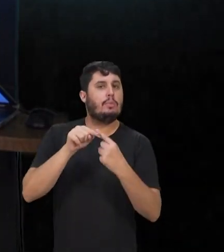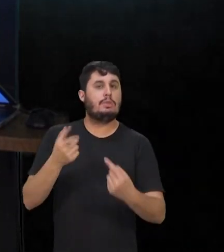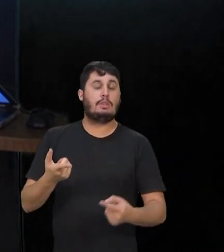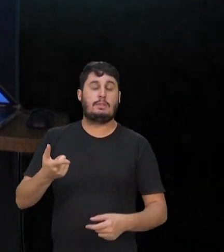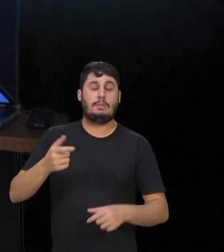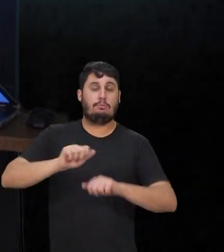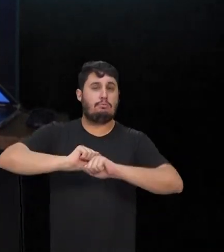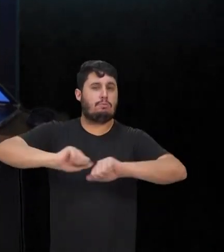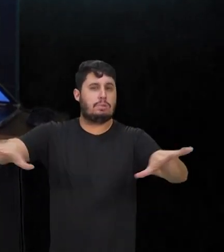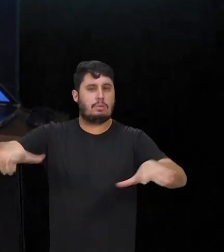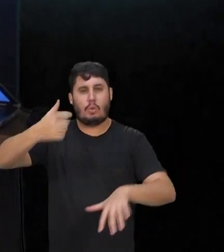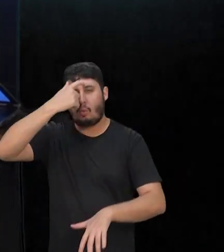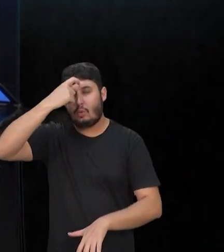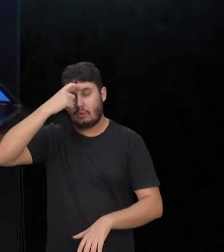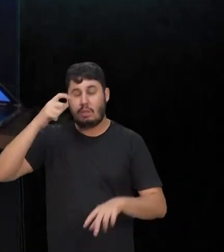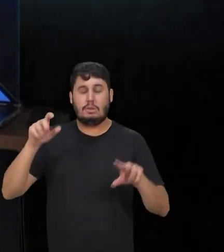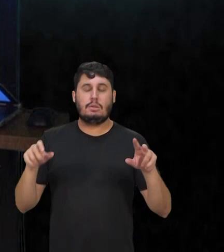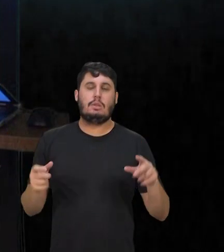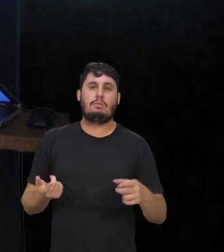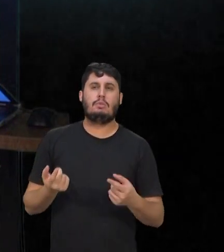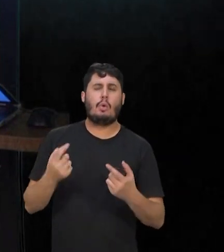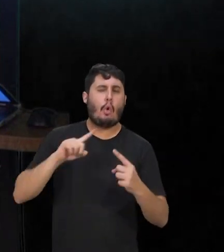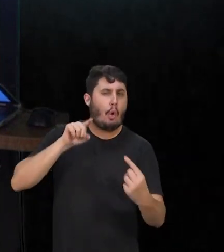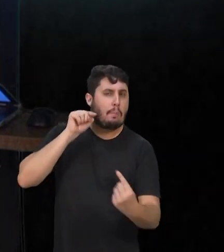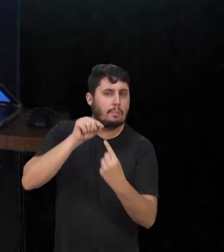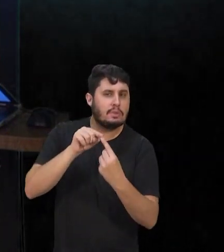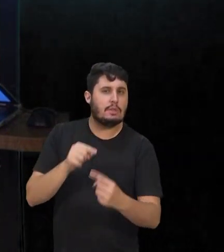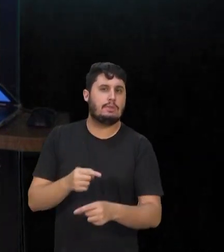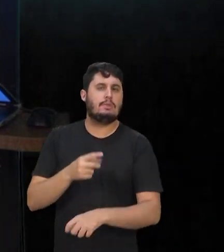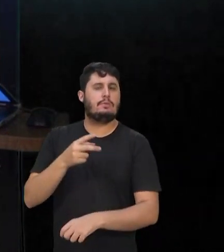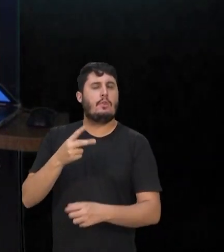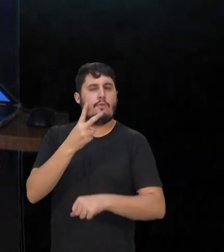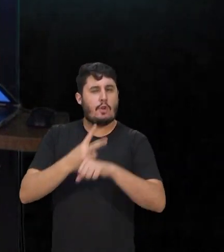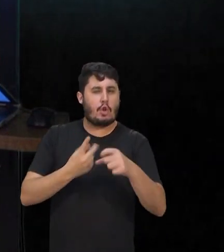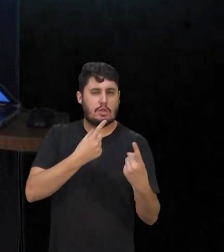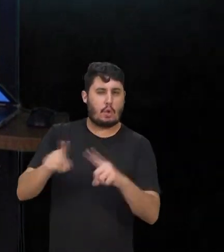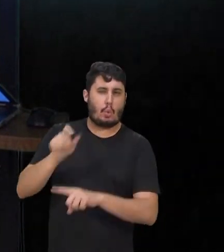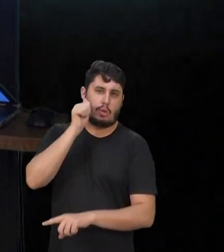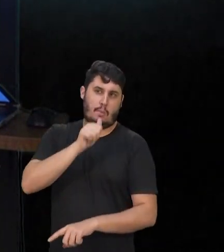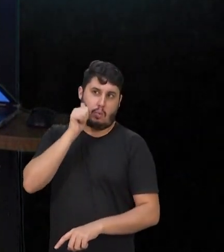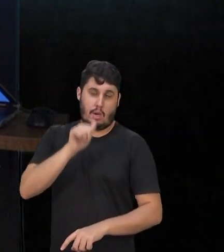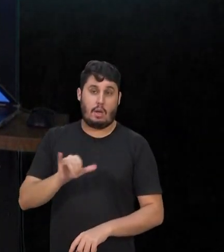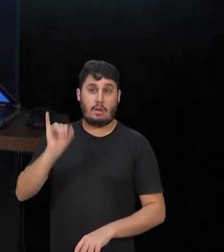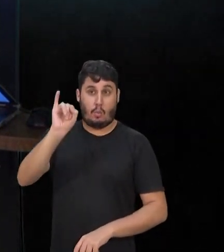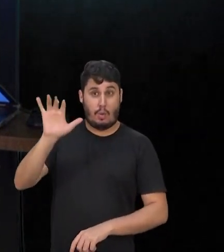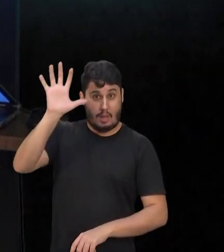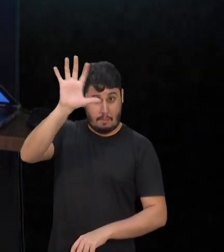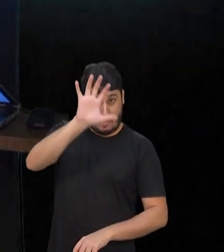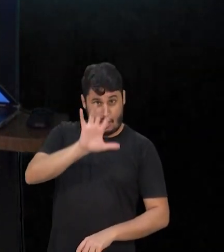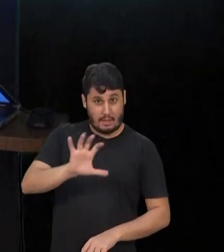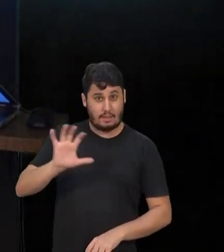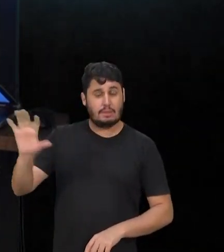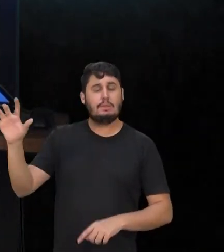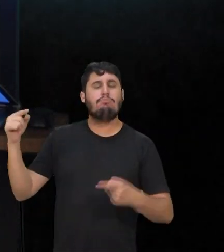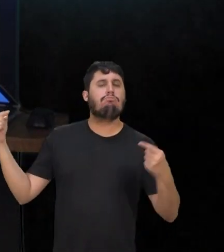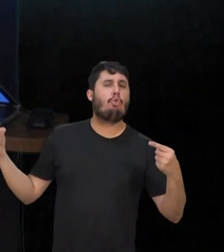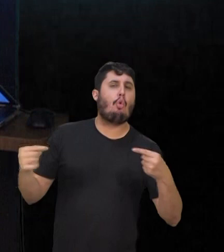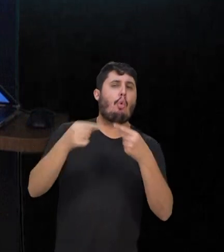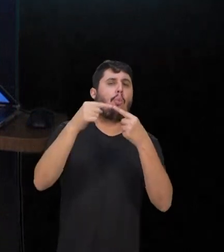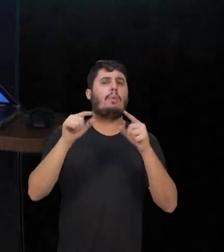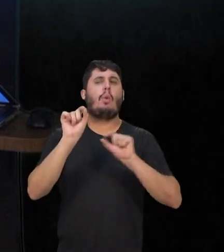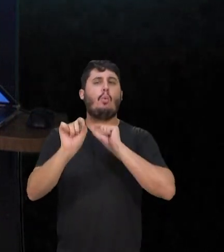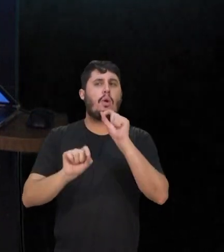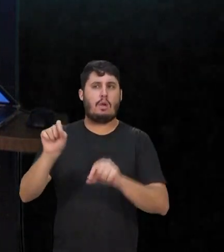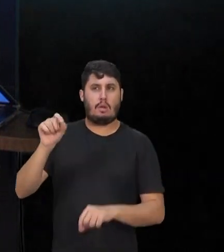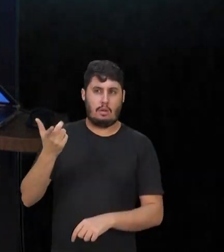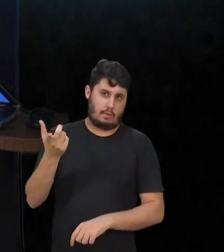sobre a violência contra a mulher. As palavras que compõem a imagem indicam que aí a gente vai ter aí as alternativas. Eu vou dar um